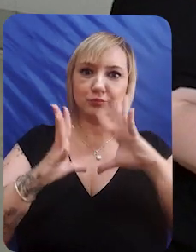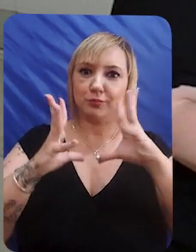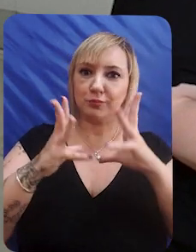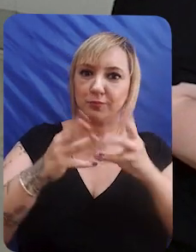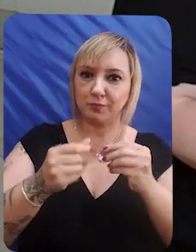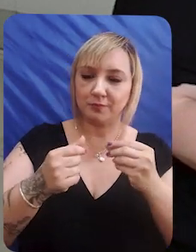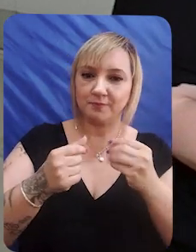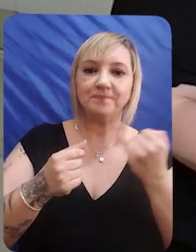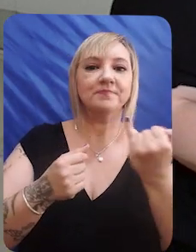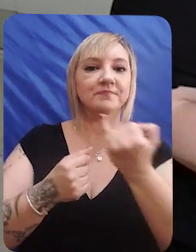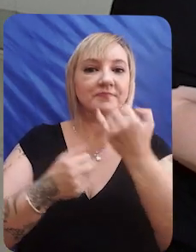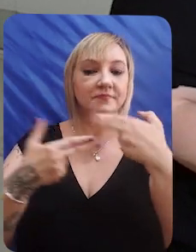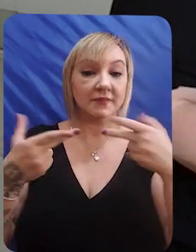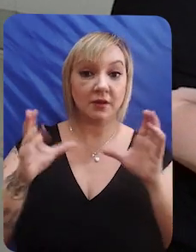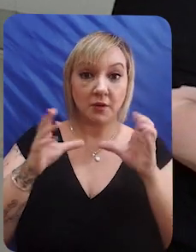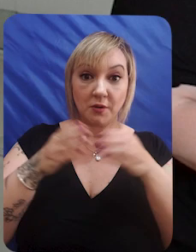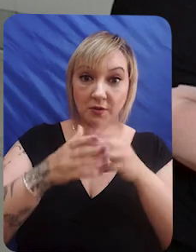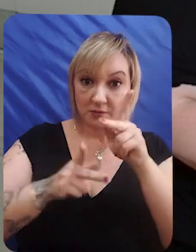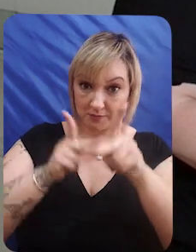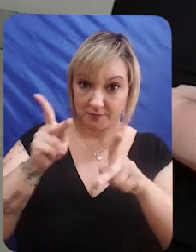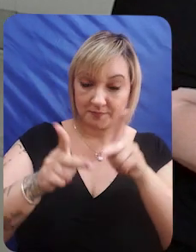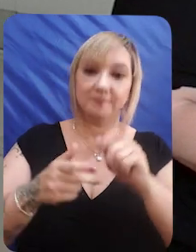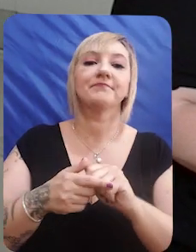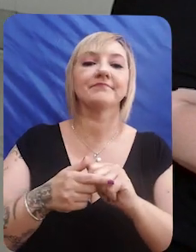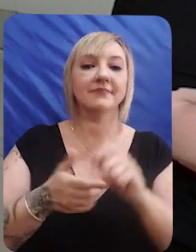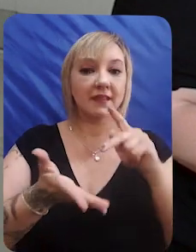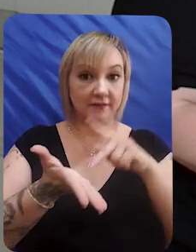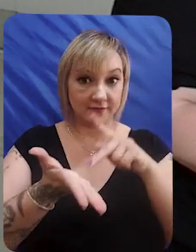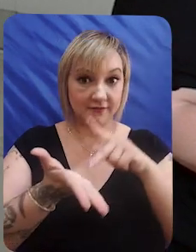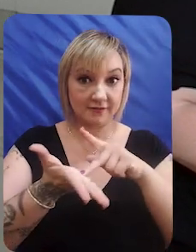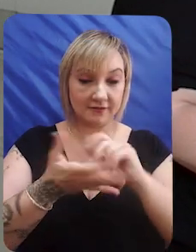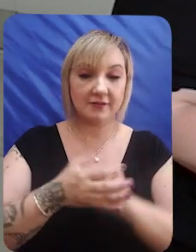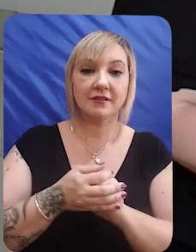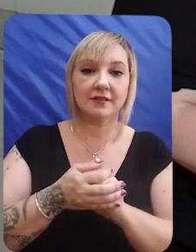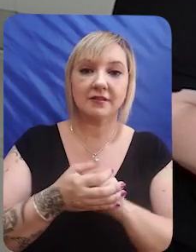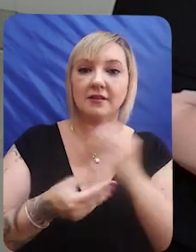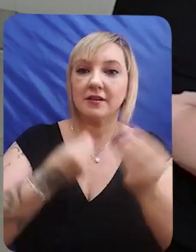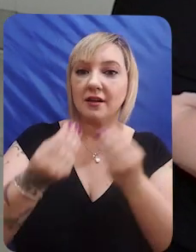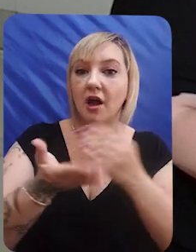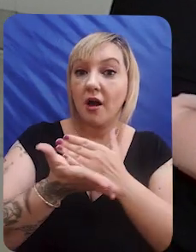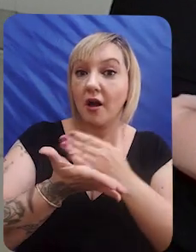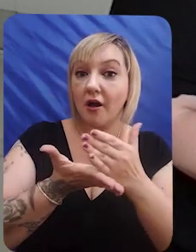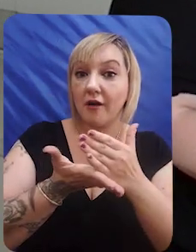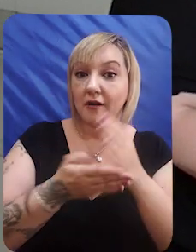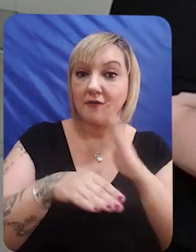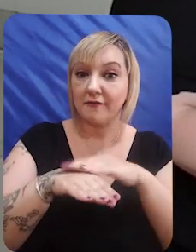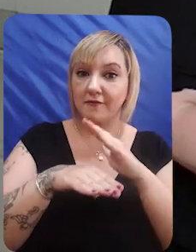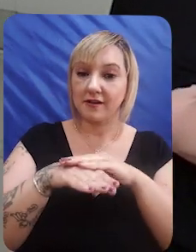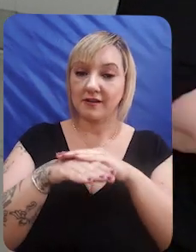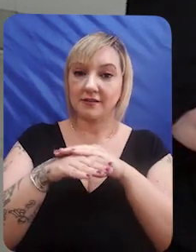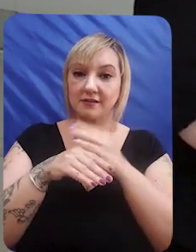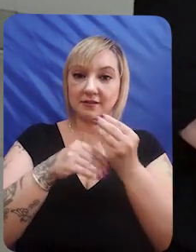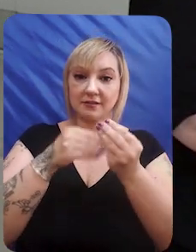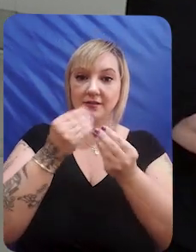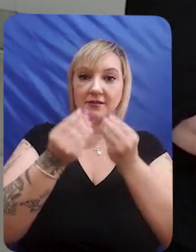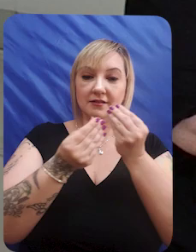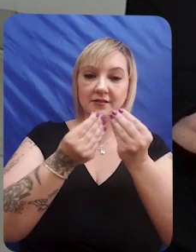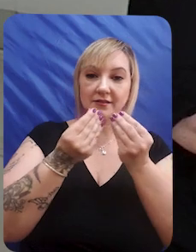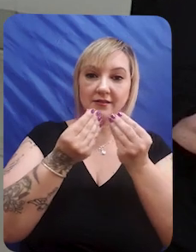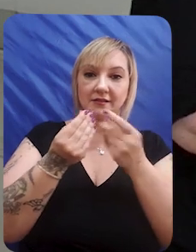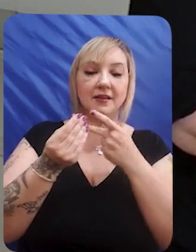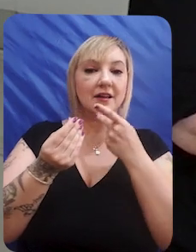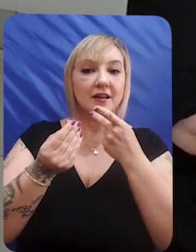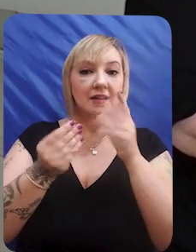importante para essa comunidade, para essa população, não é, Karina? É verdade. Vamos começar fazendo essa diferença. Me conta, a gente